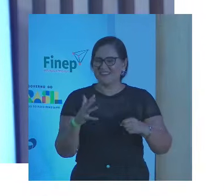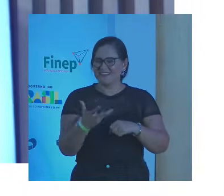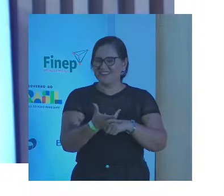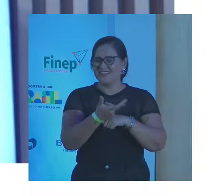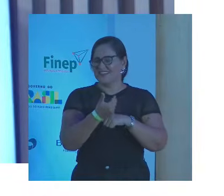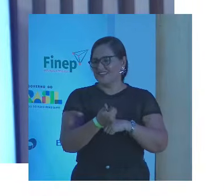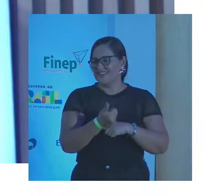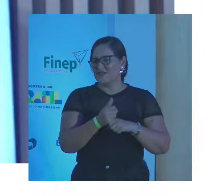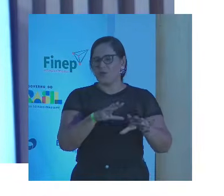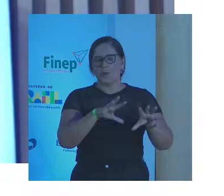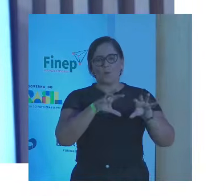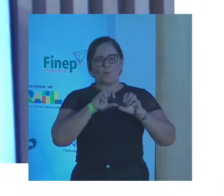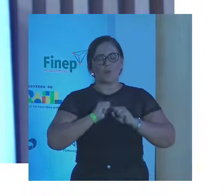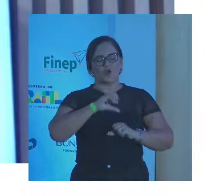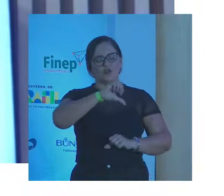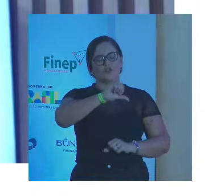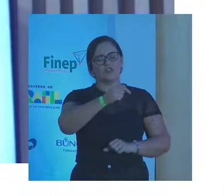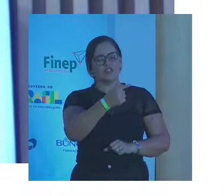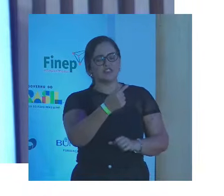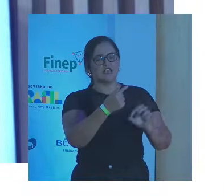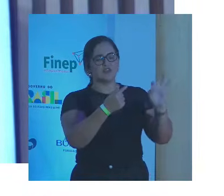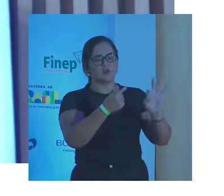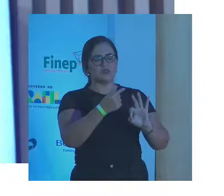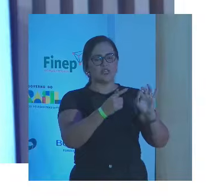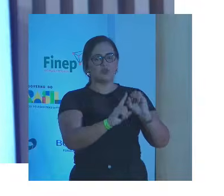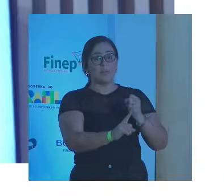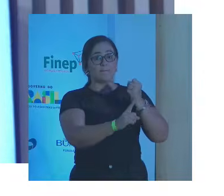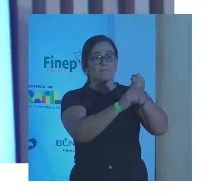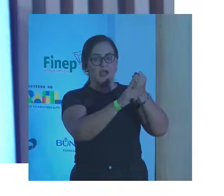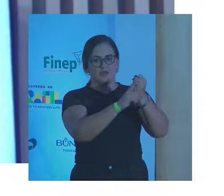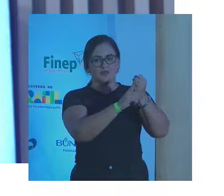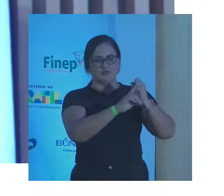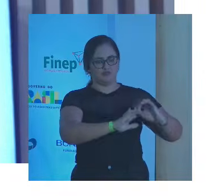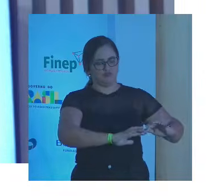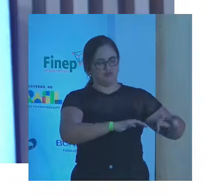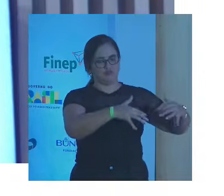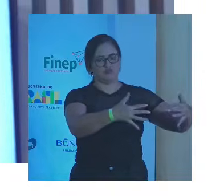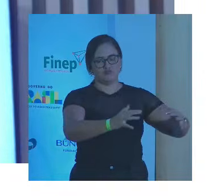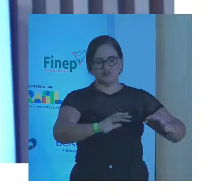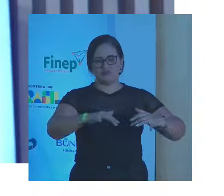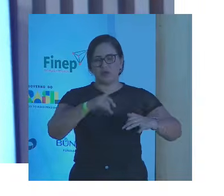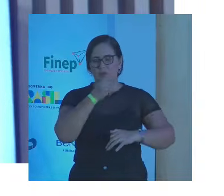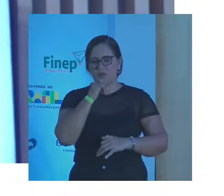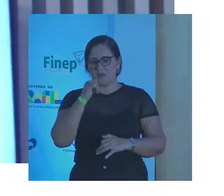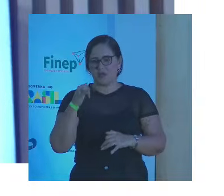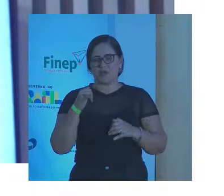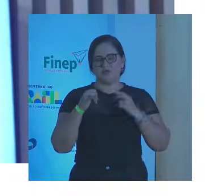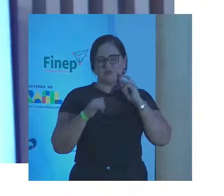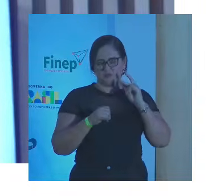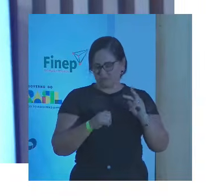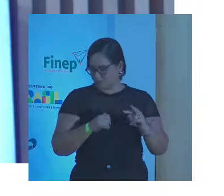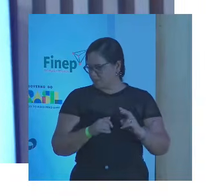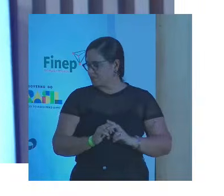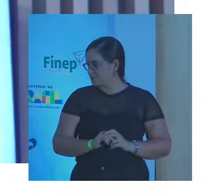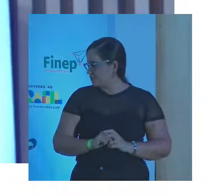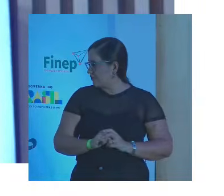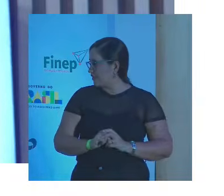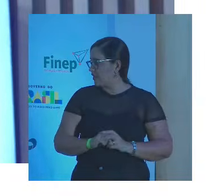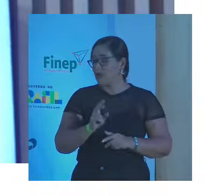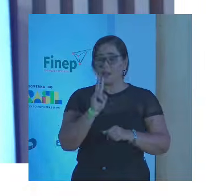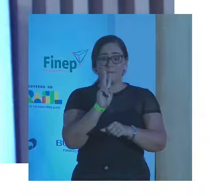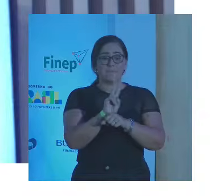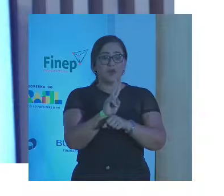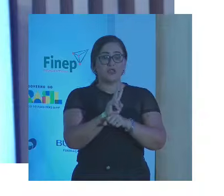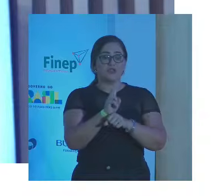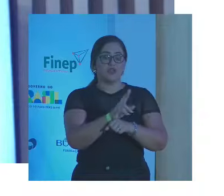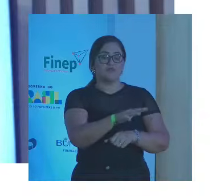eficiência, absorvendo até 97% do impacto da energia das ondas para prevenir a erosão costeira e proteger